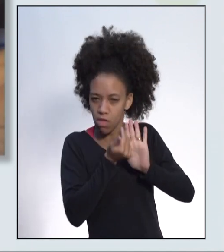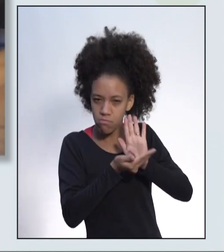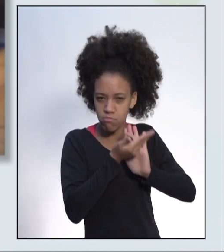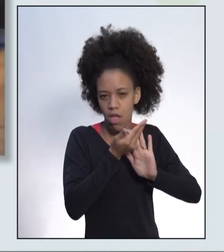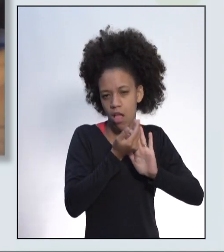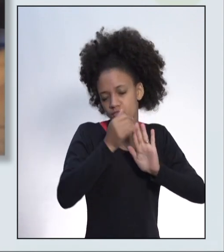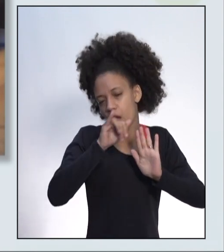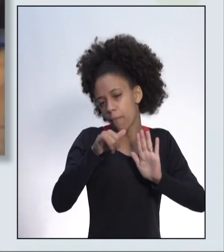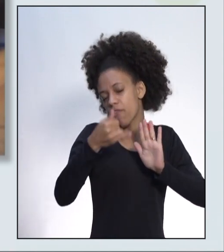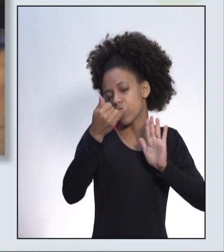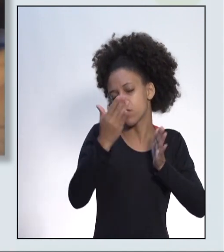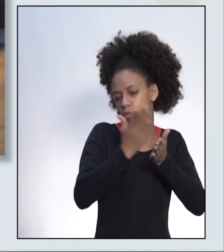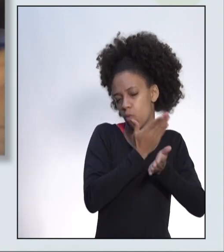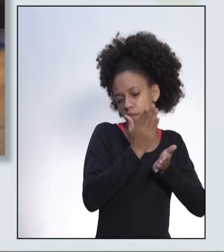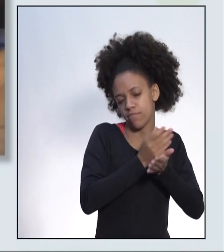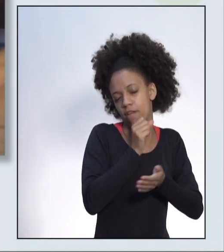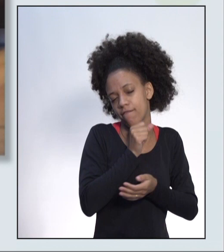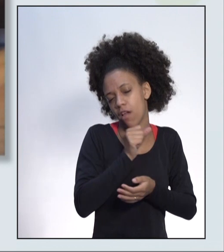uma revista velha.